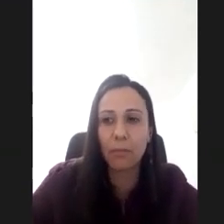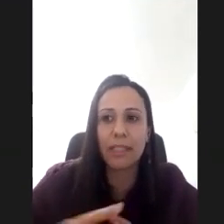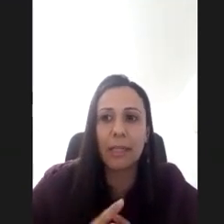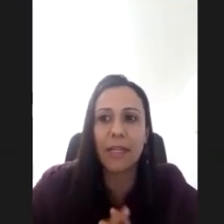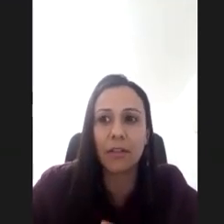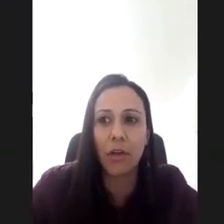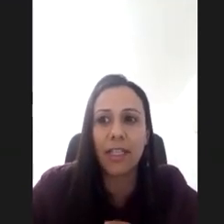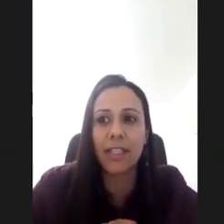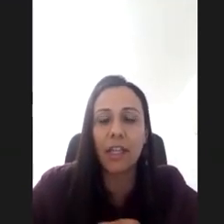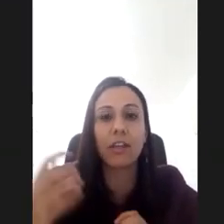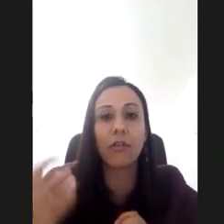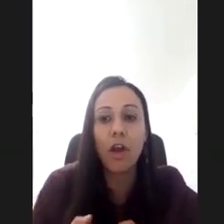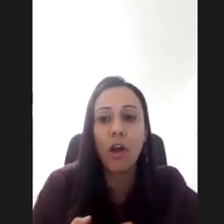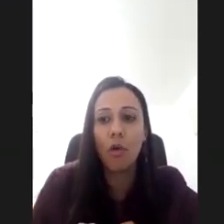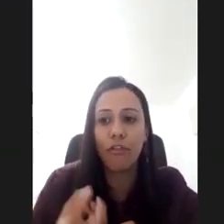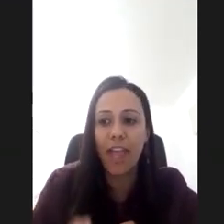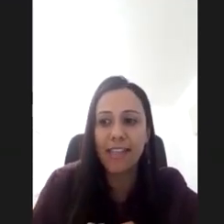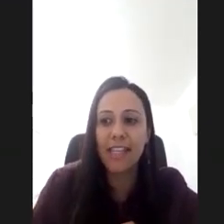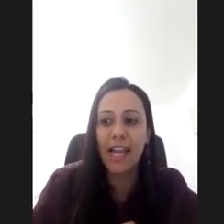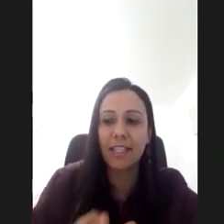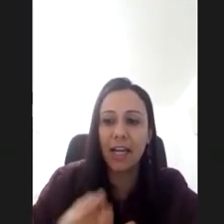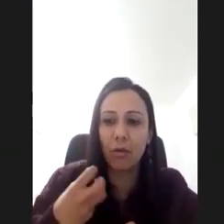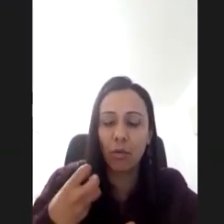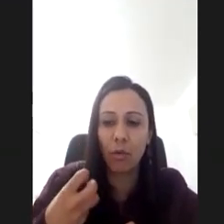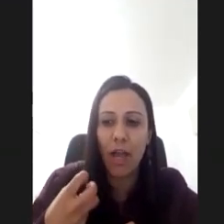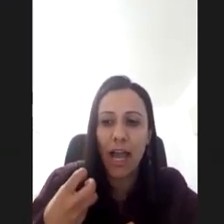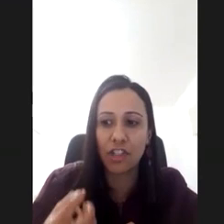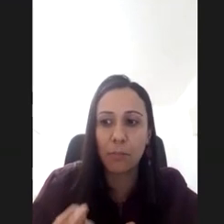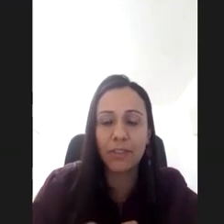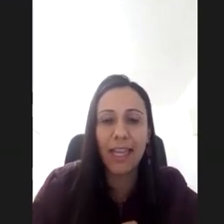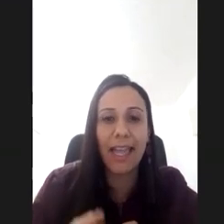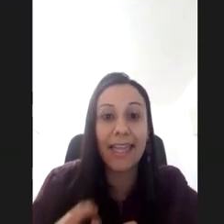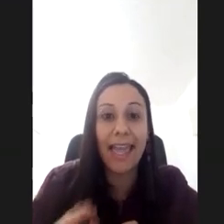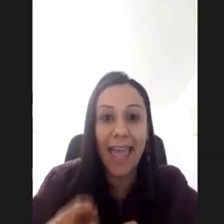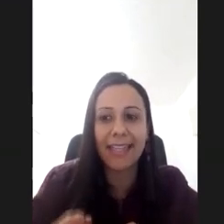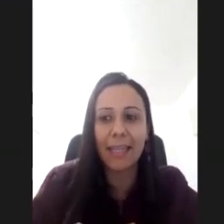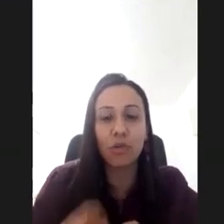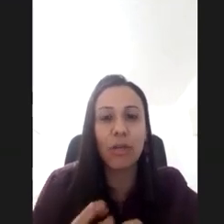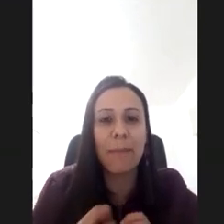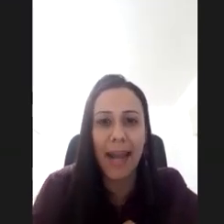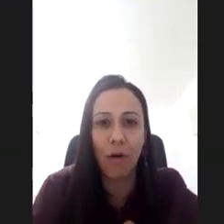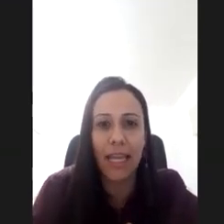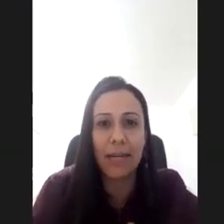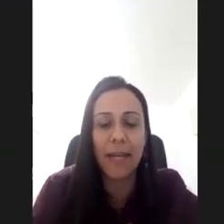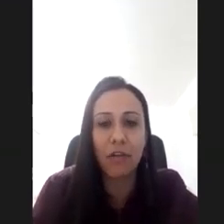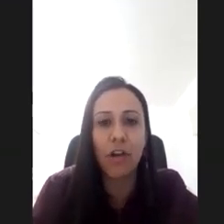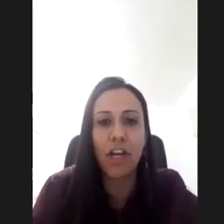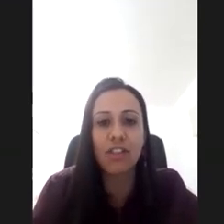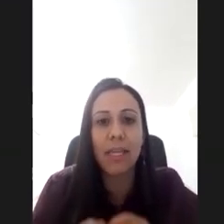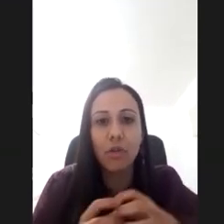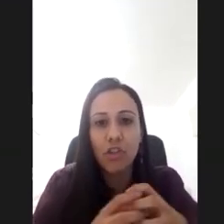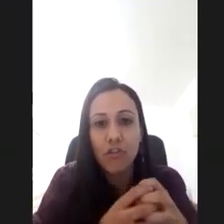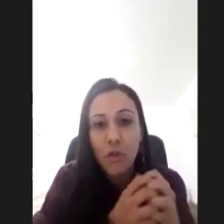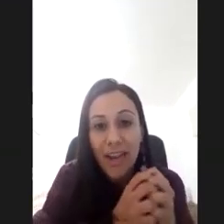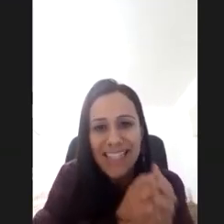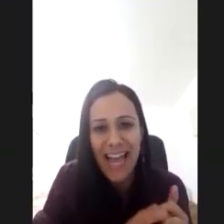espaços, mas a impressão que eu ainda tenho é que o viés e ainda a disputa é ainda muito liberal, né? Liberal, que eu quero dizer,